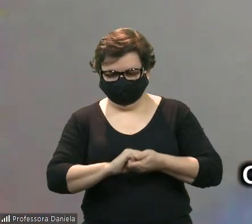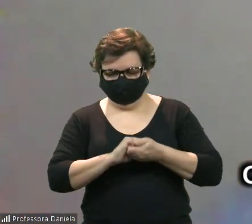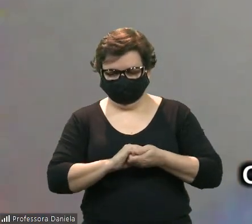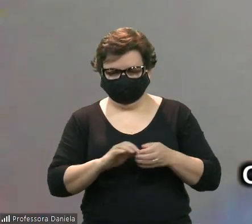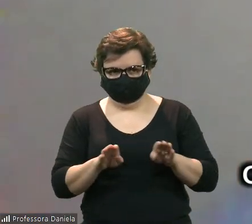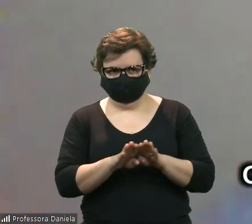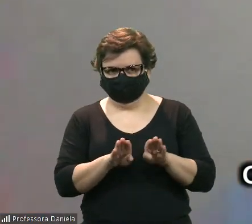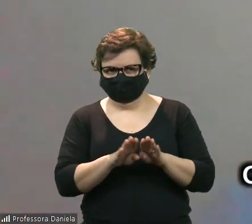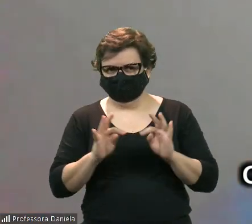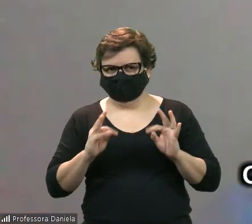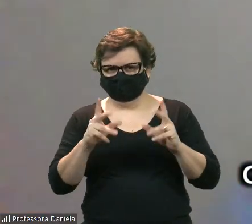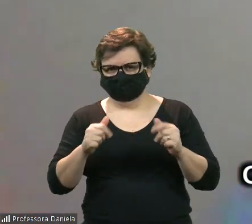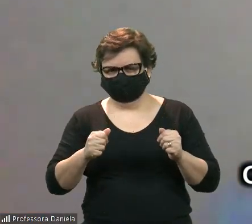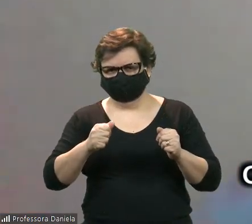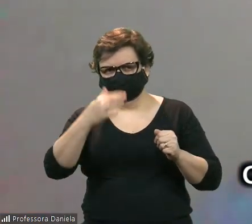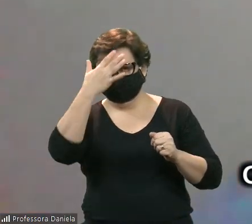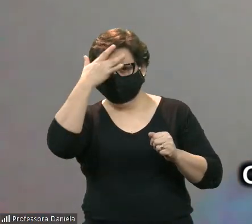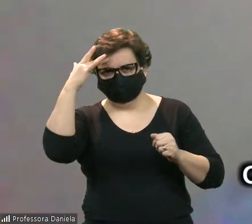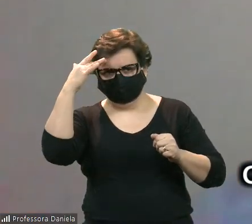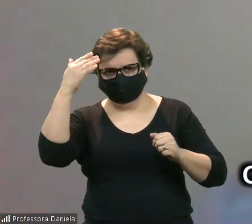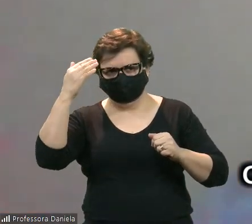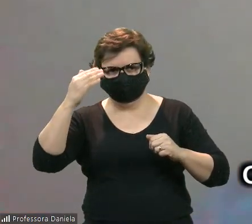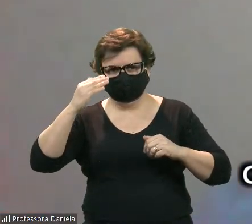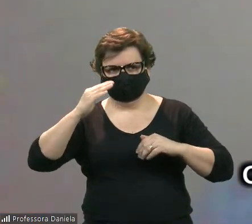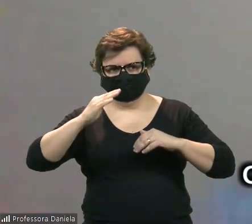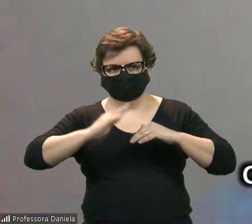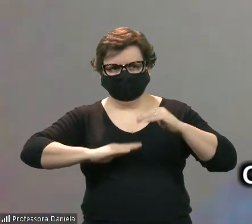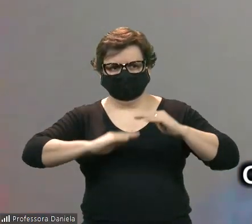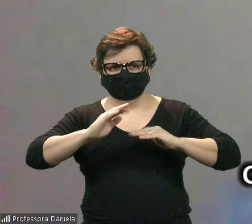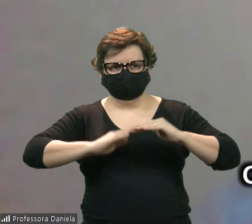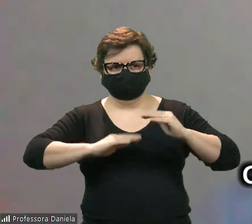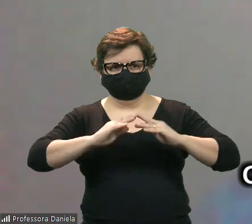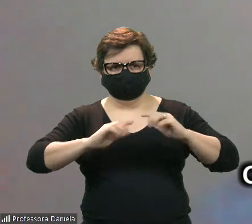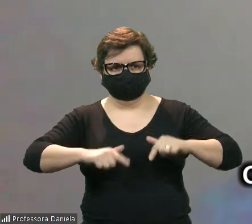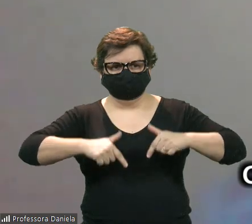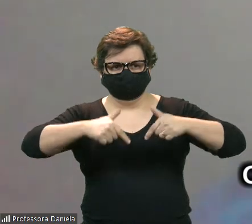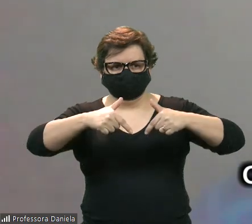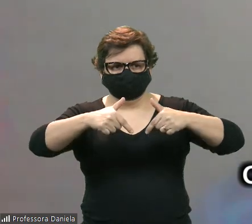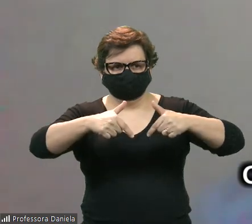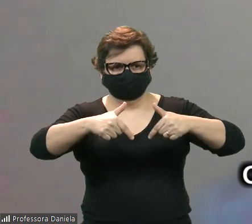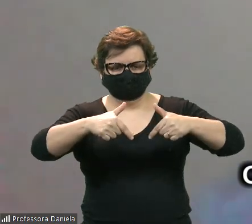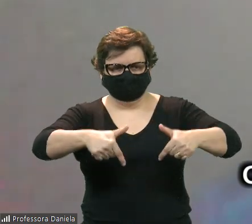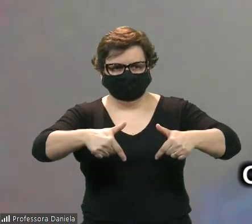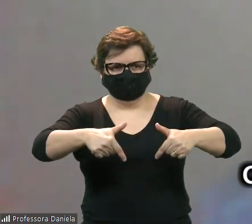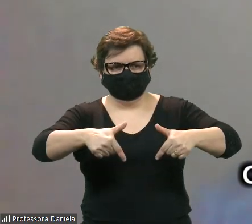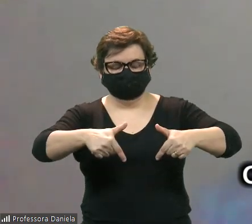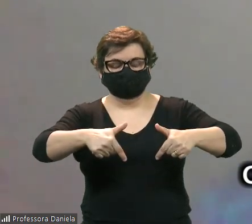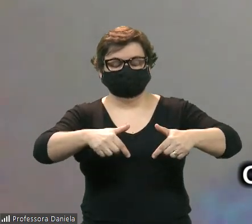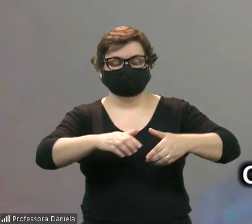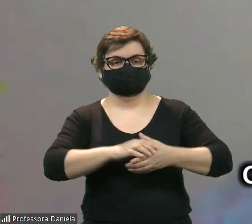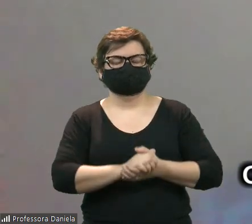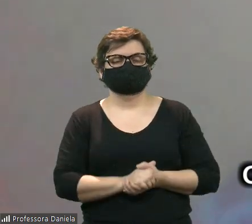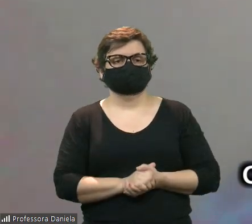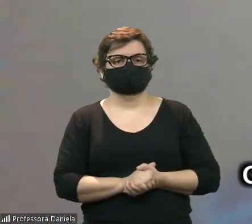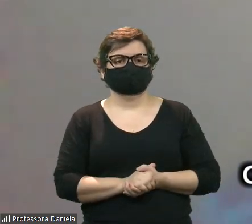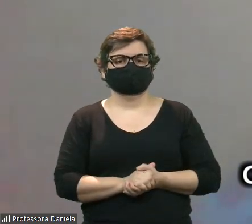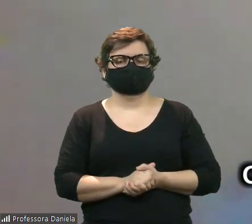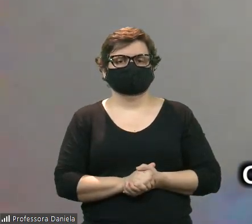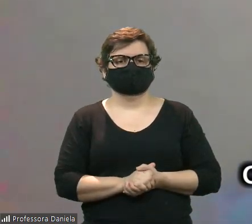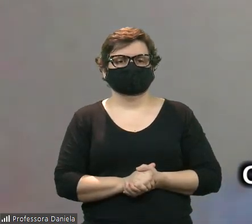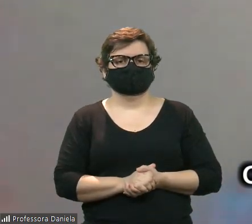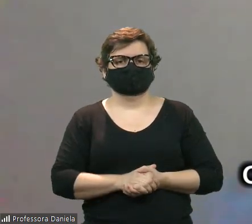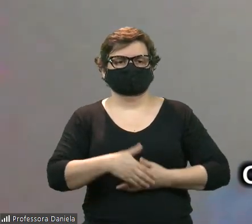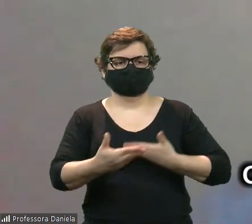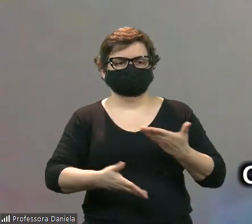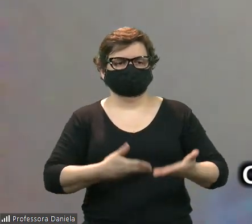também todos os funcionários que estão aí na linha de frente. Como eu sempre afirmei, são os funcionários públicos